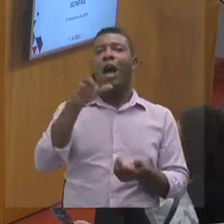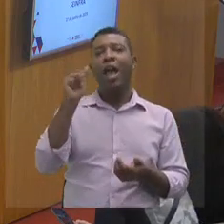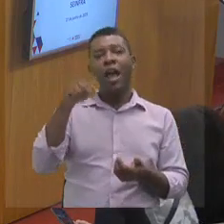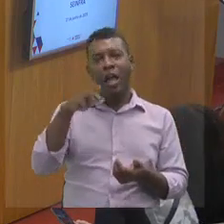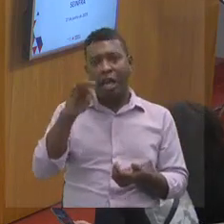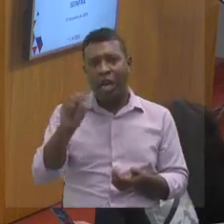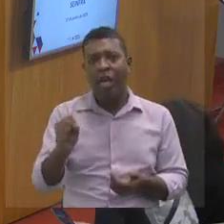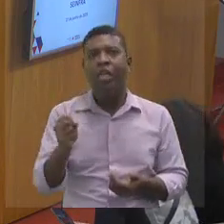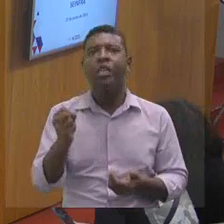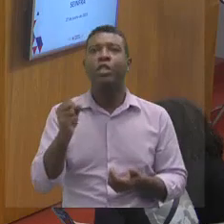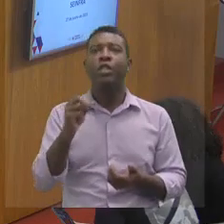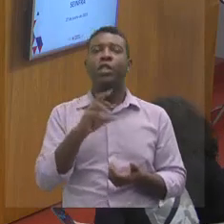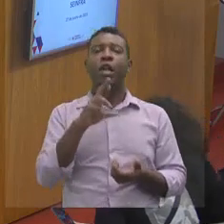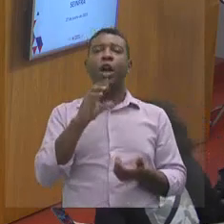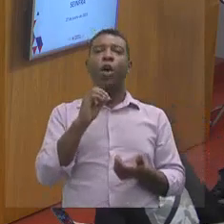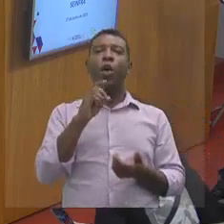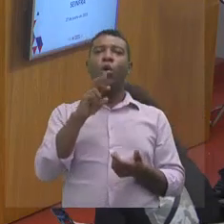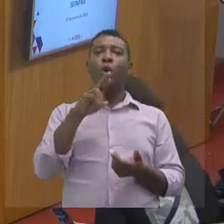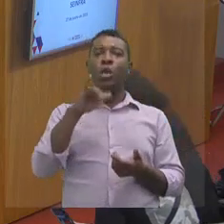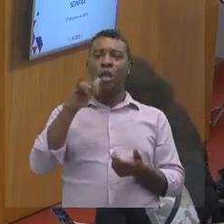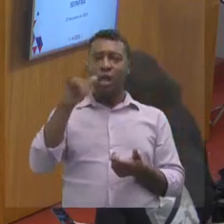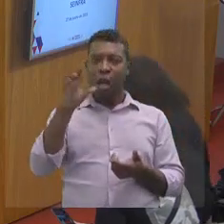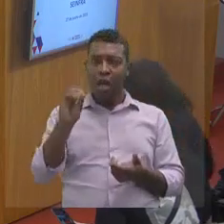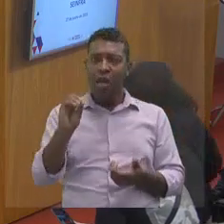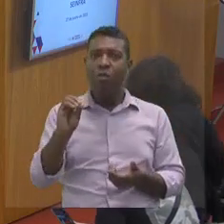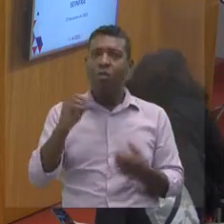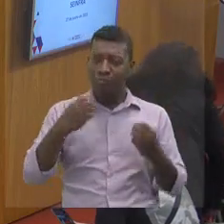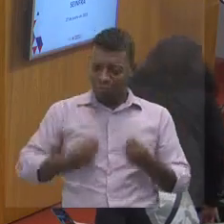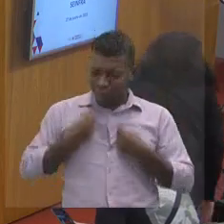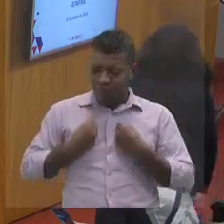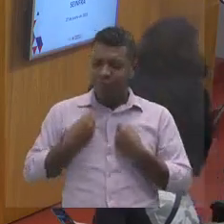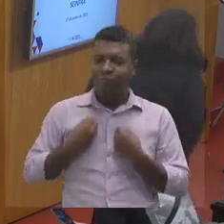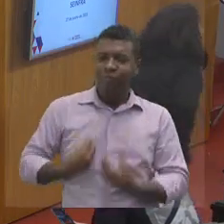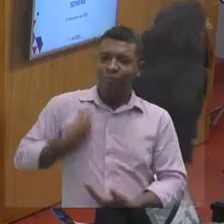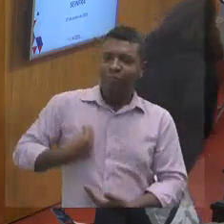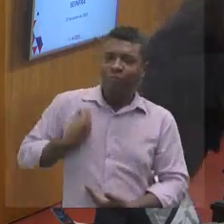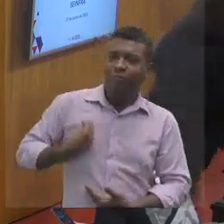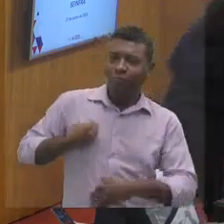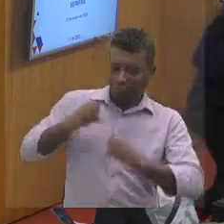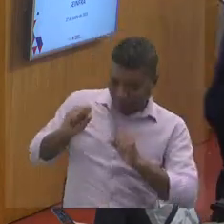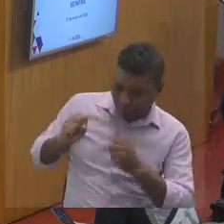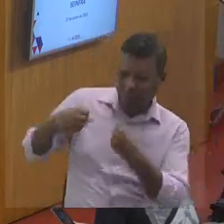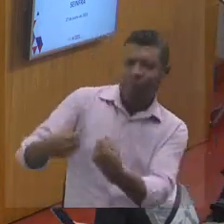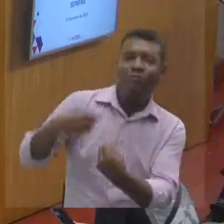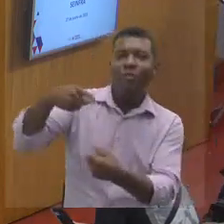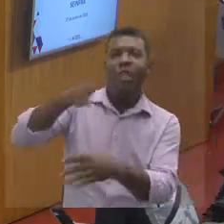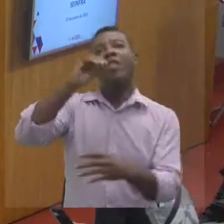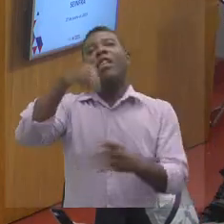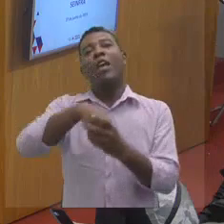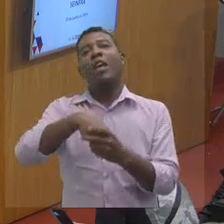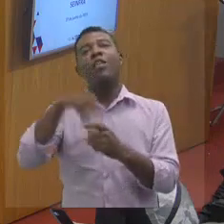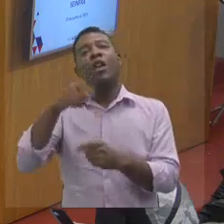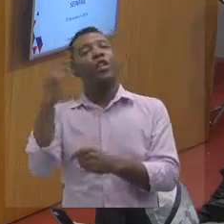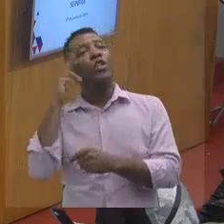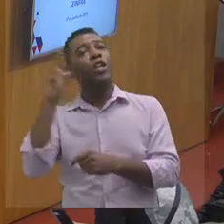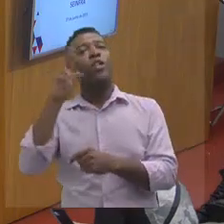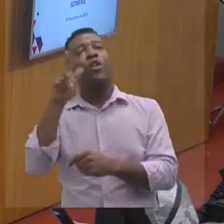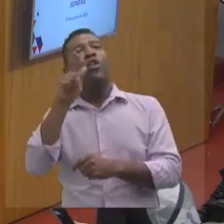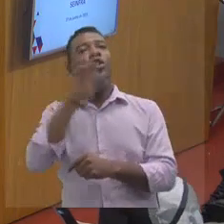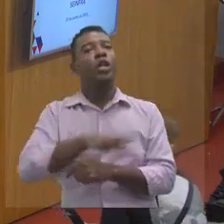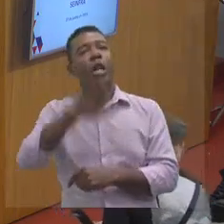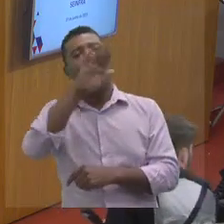Rodrigo reforço de peso aqui na nossa bancada aqui nosso parceiro de batalha aqui Rodrigo nosso diretor geral Dr e